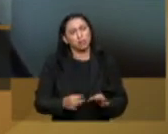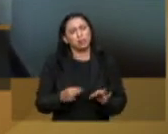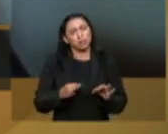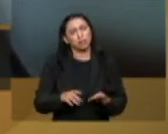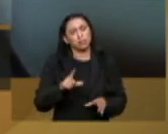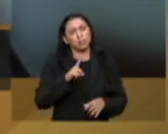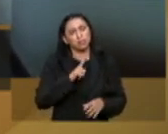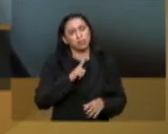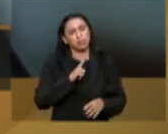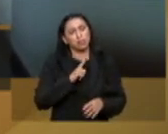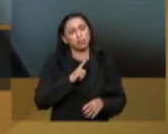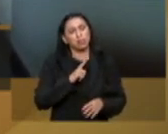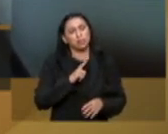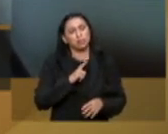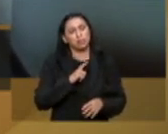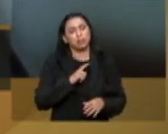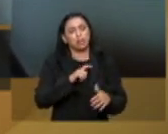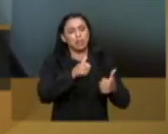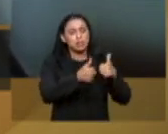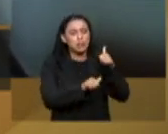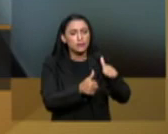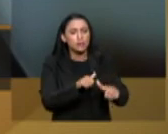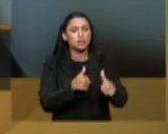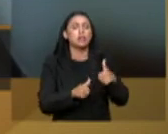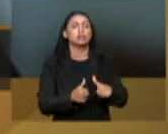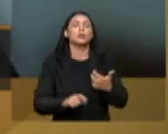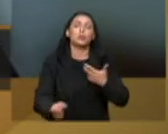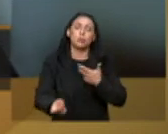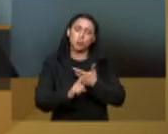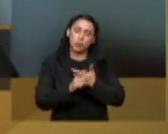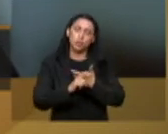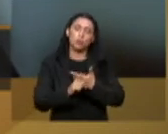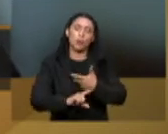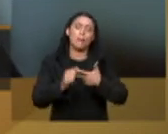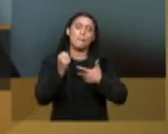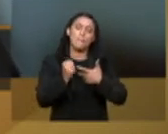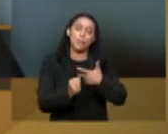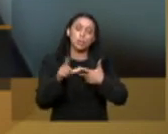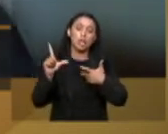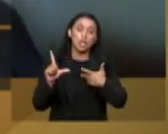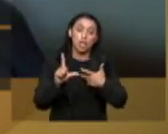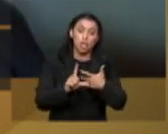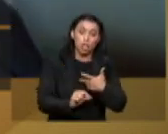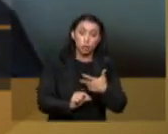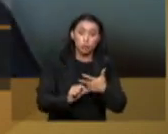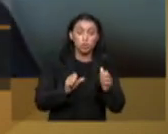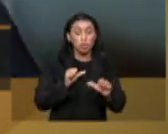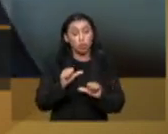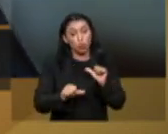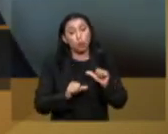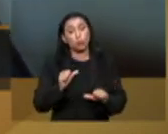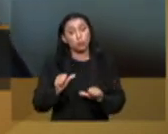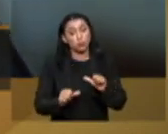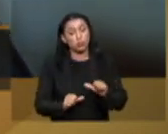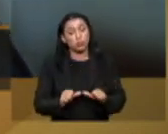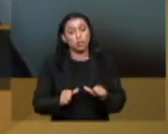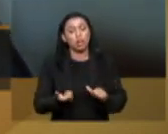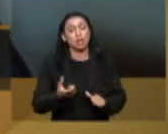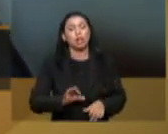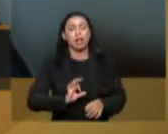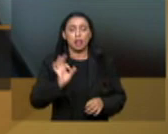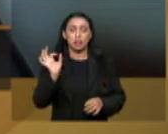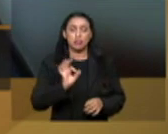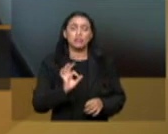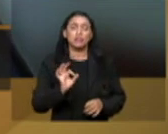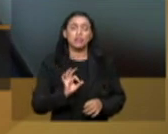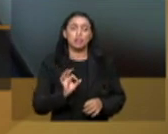estabelecidas as condições e os critérios para que o Poder Executivo possa reduzir ou restabelecer as alíquotas